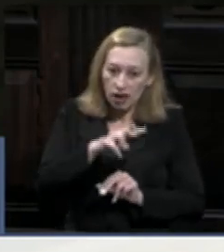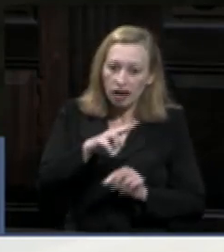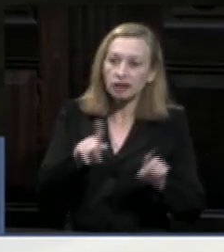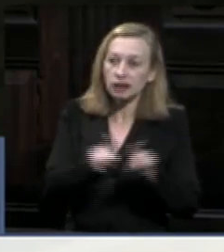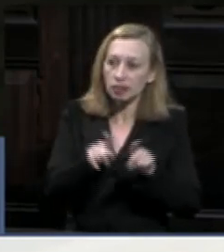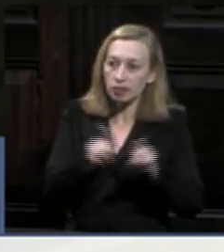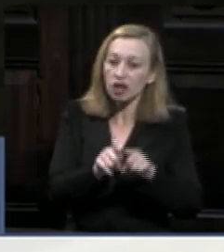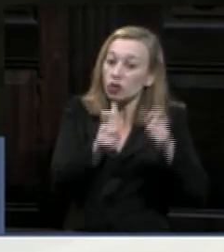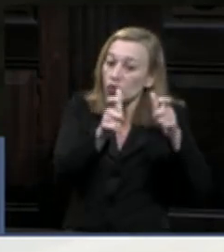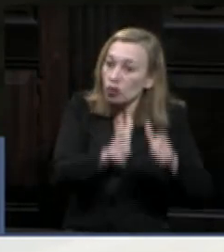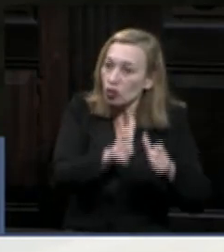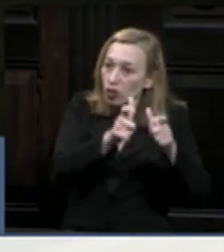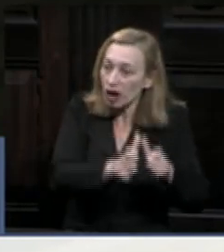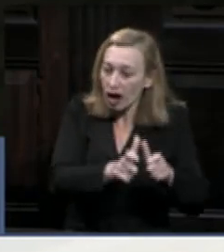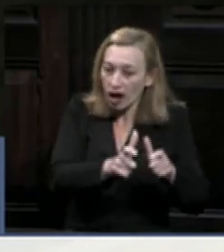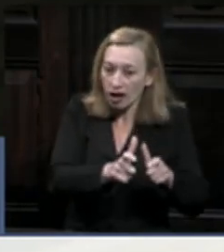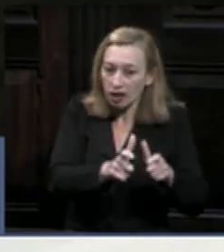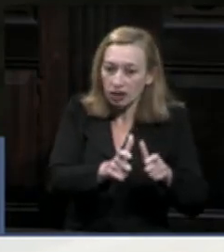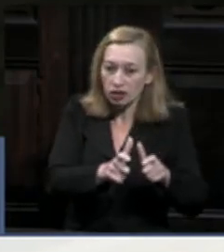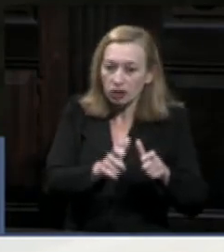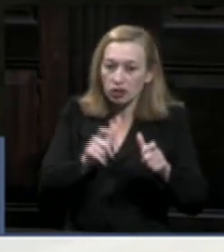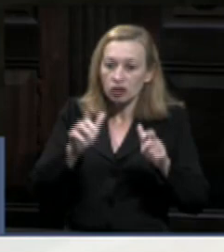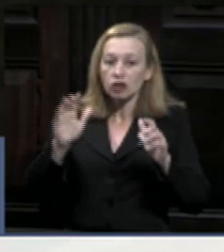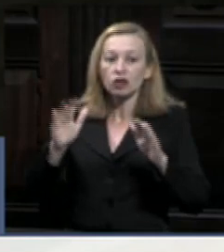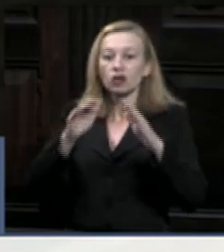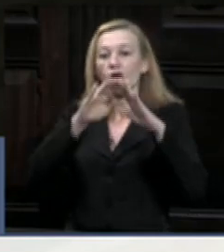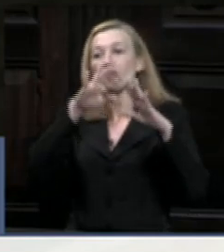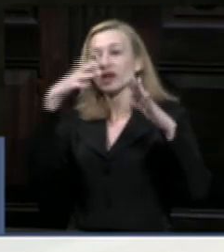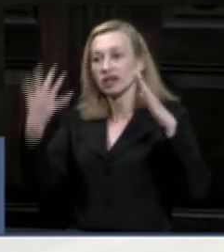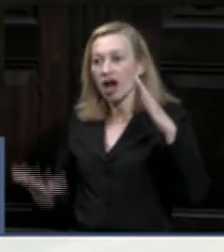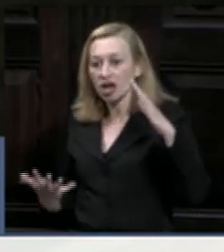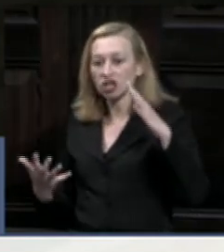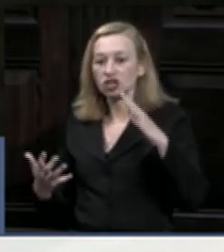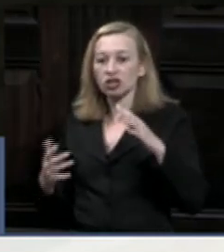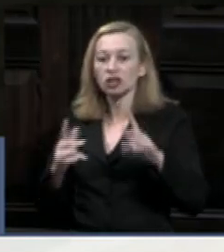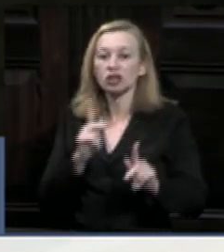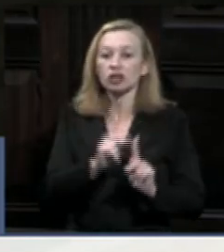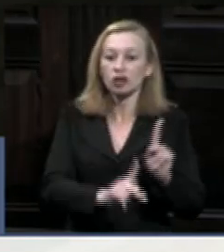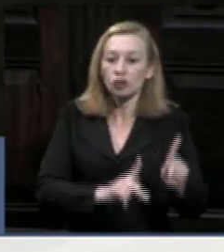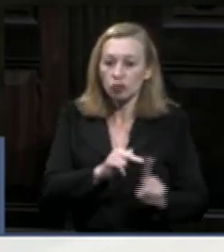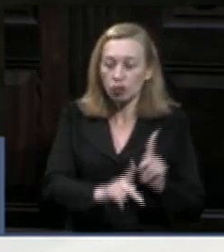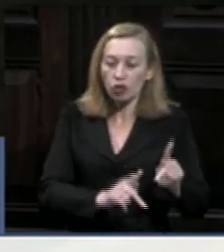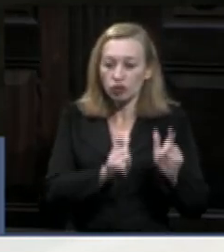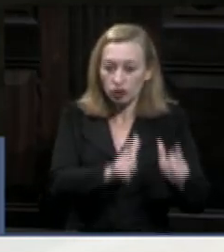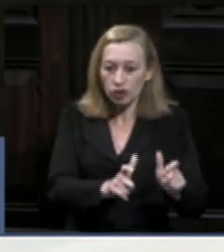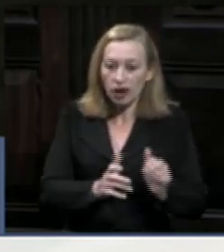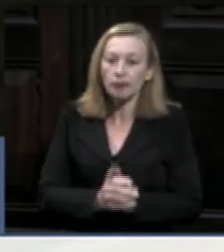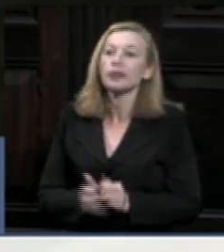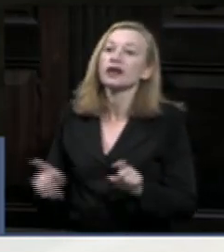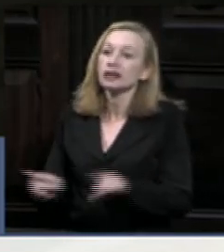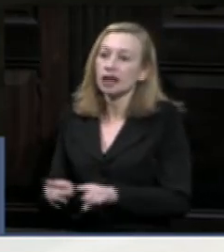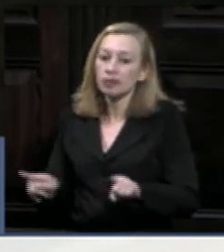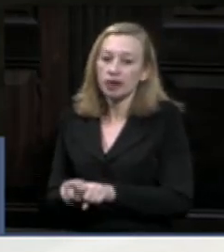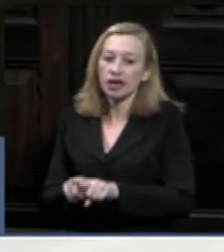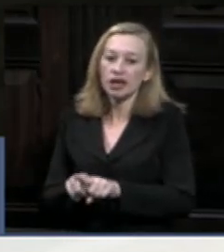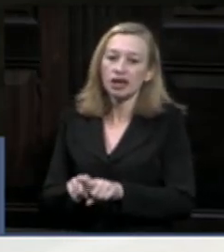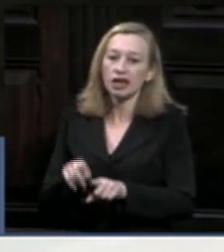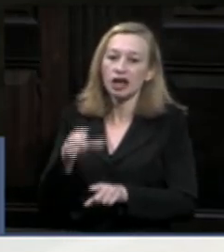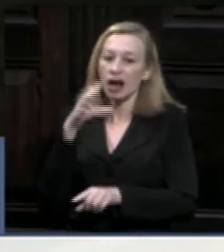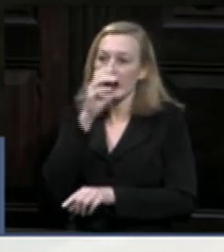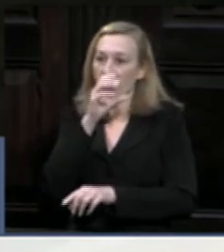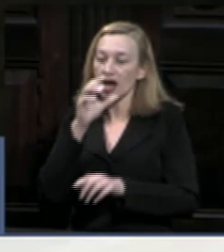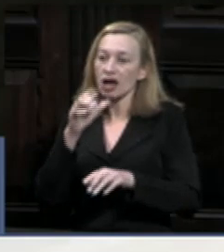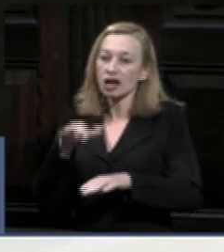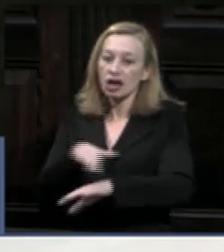arcozelo em homenagem àquela população e aqui laranjeiras que o inss ao